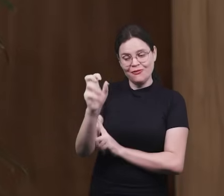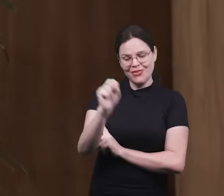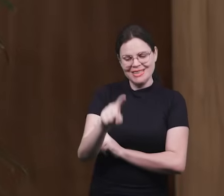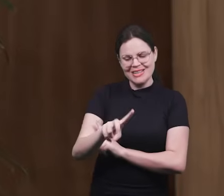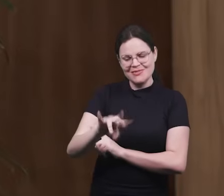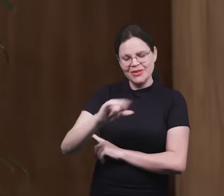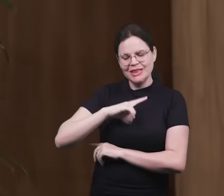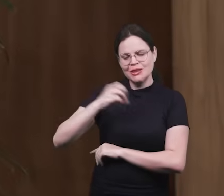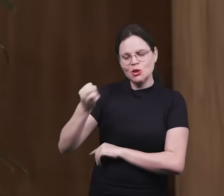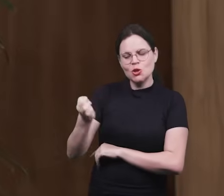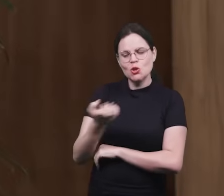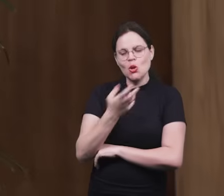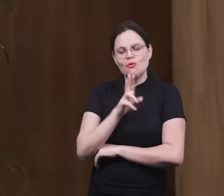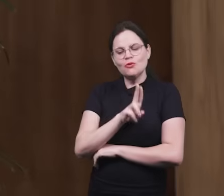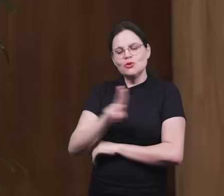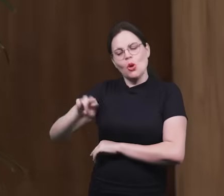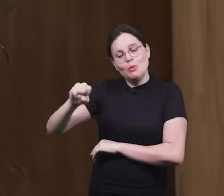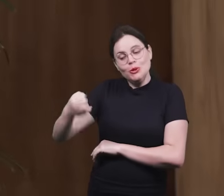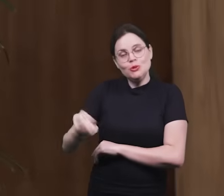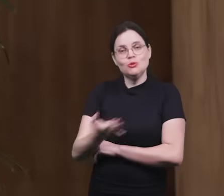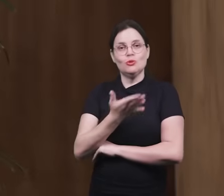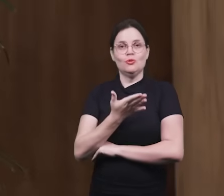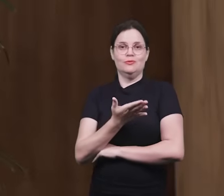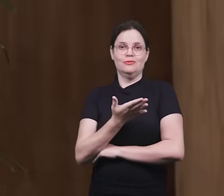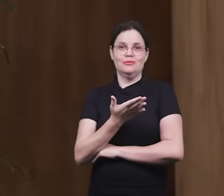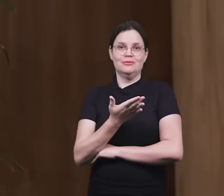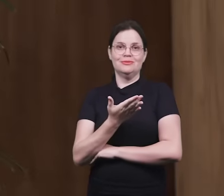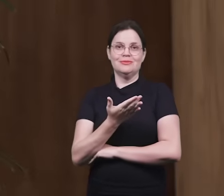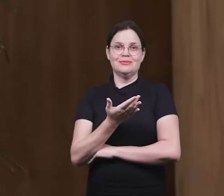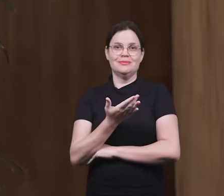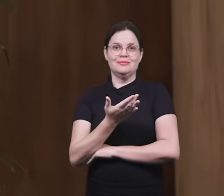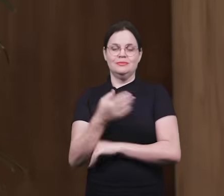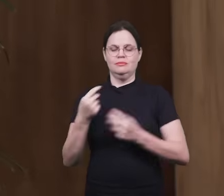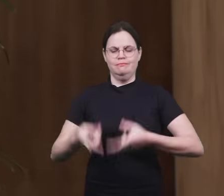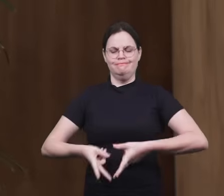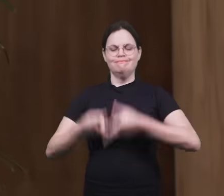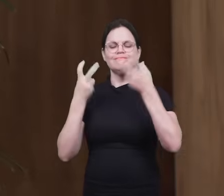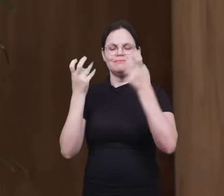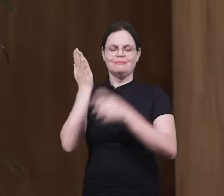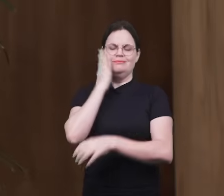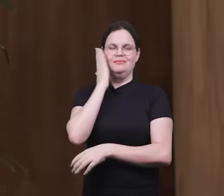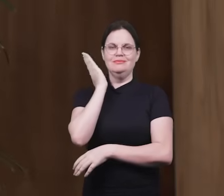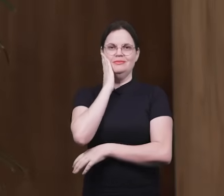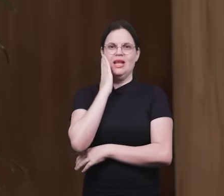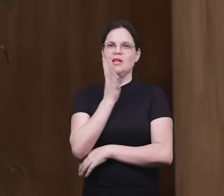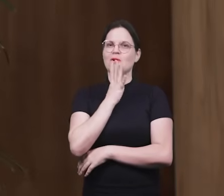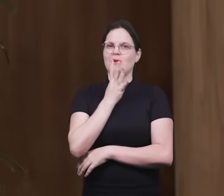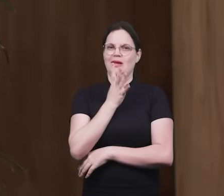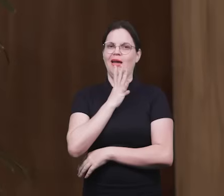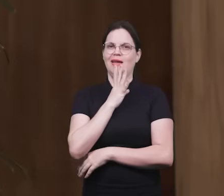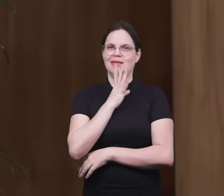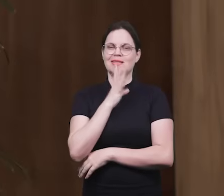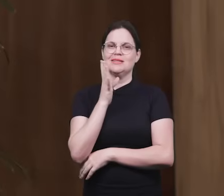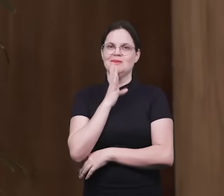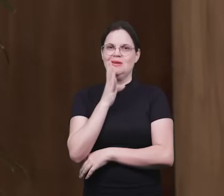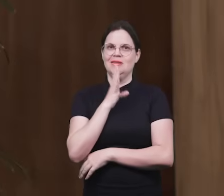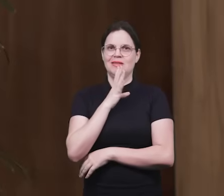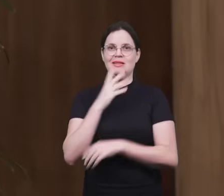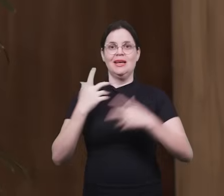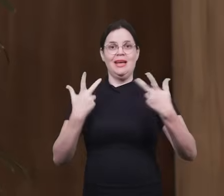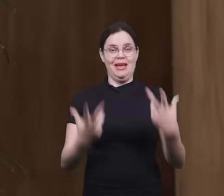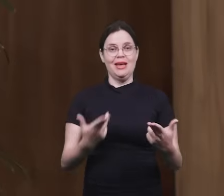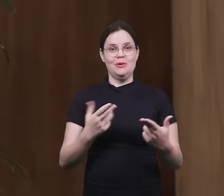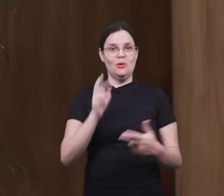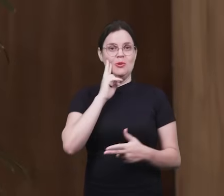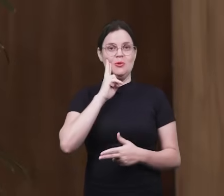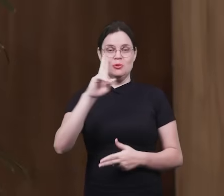vencerem terão uma nova identidade. Ou seja, o Senhor ele conhece os seus. Como o Senhor menciona